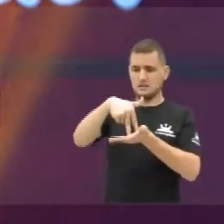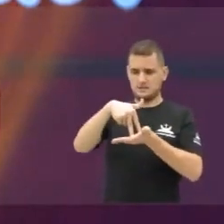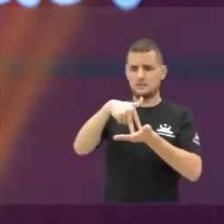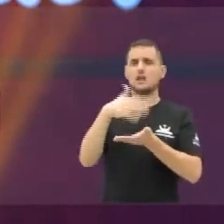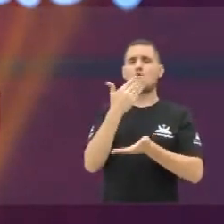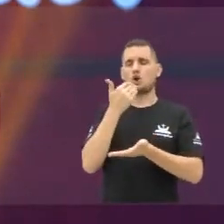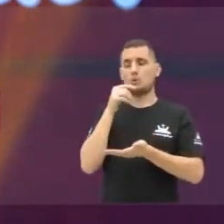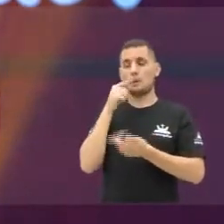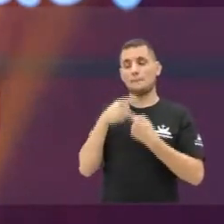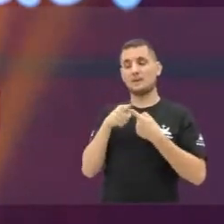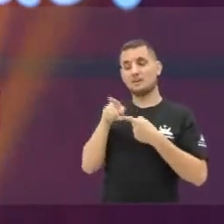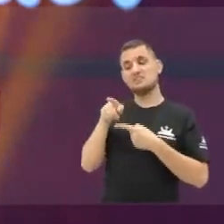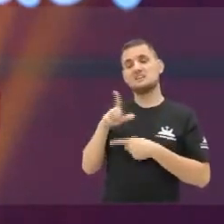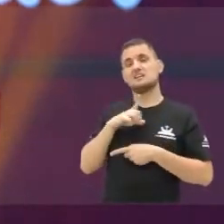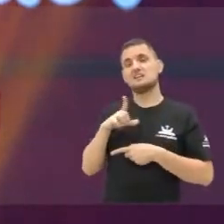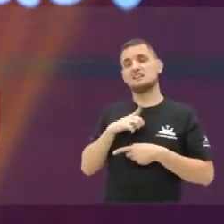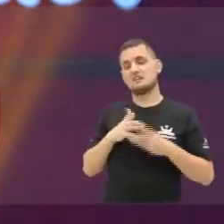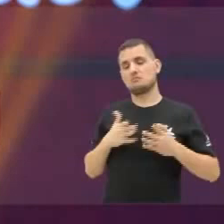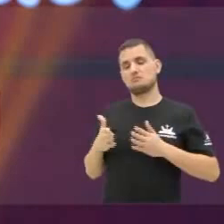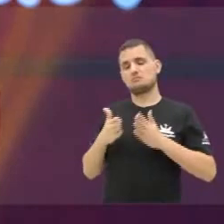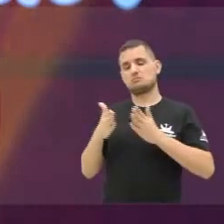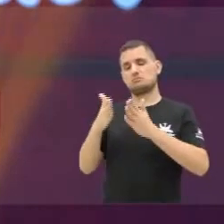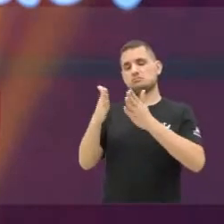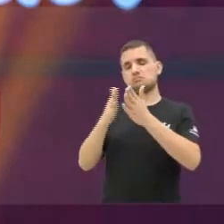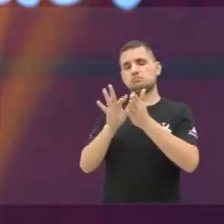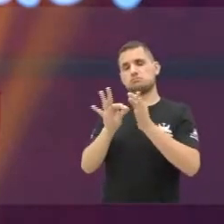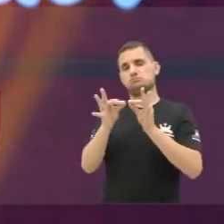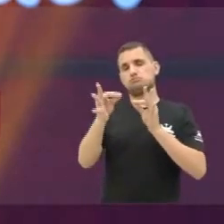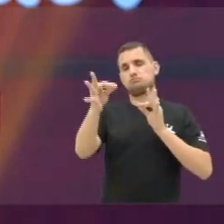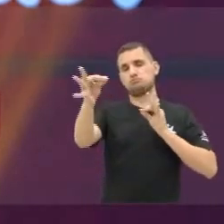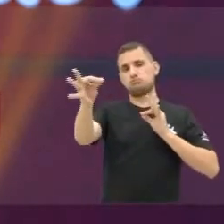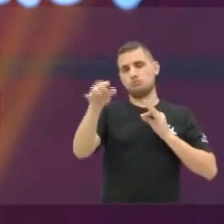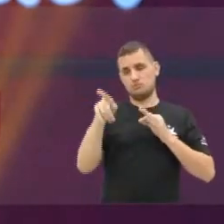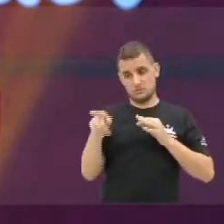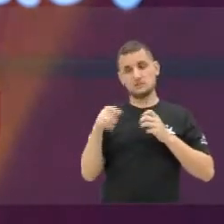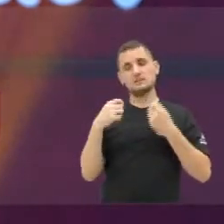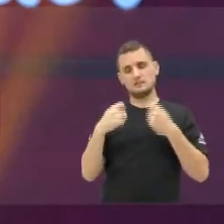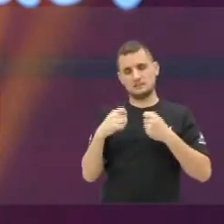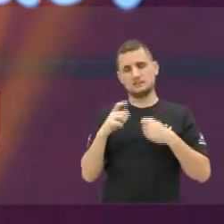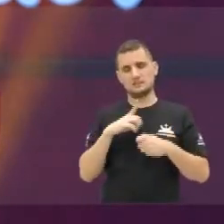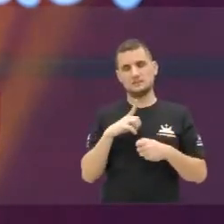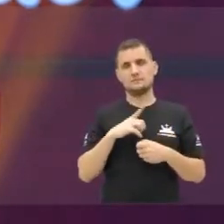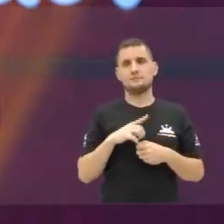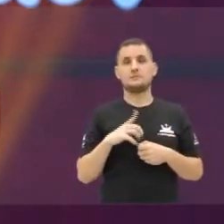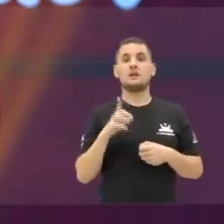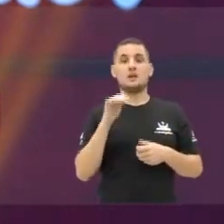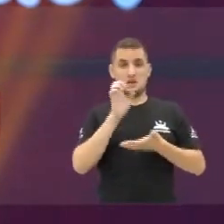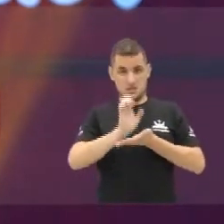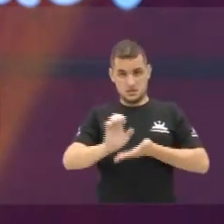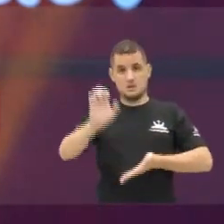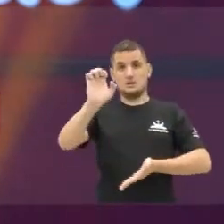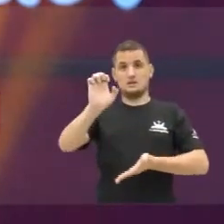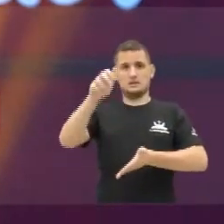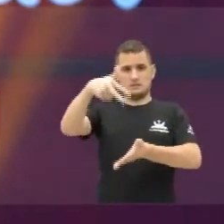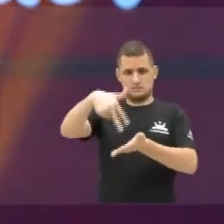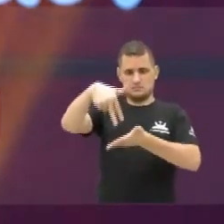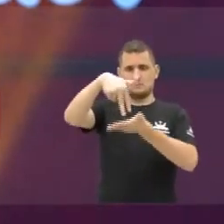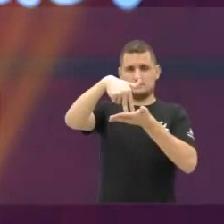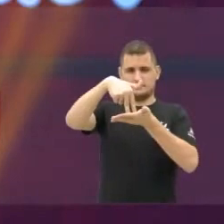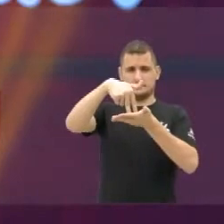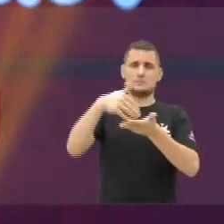porque tens um longo caminho a percorrer. Elias levantou-se e